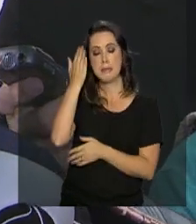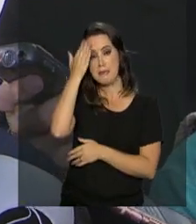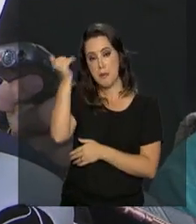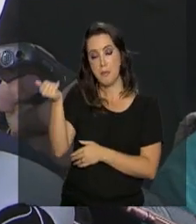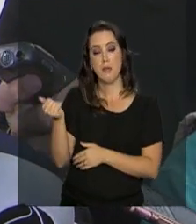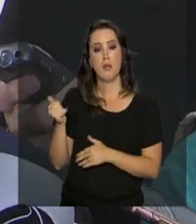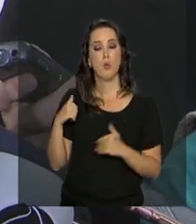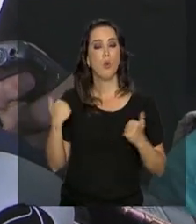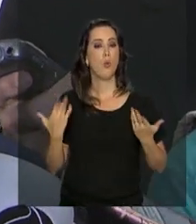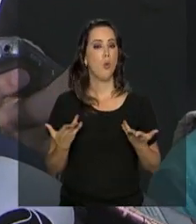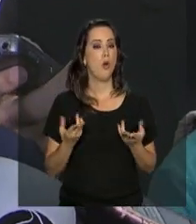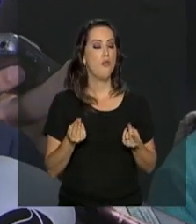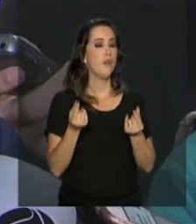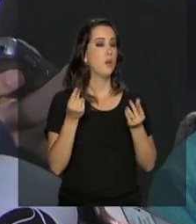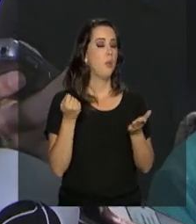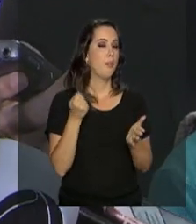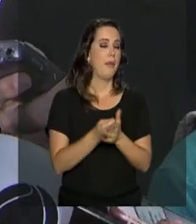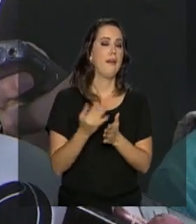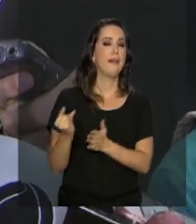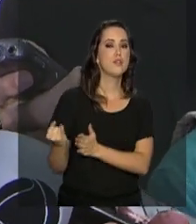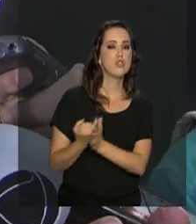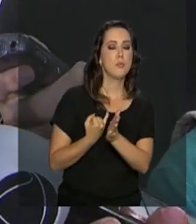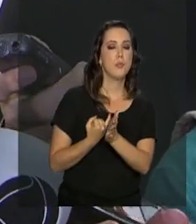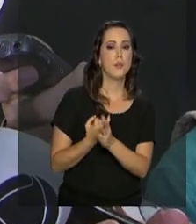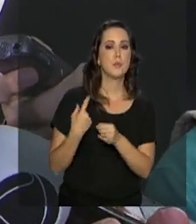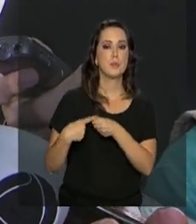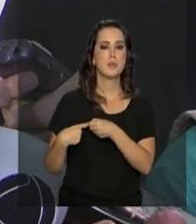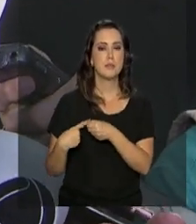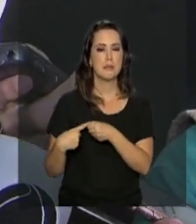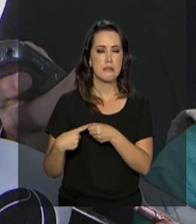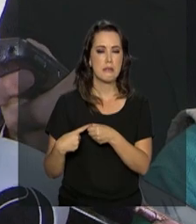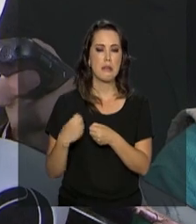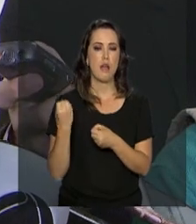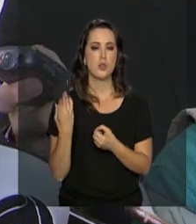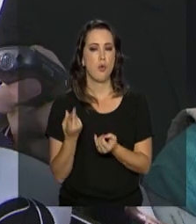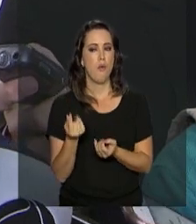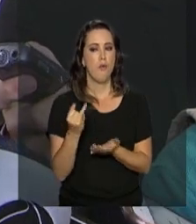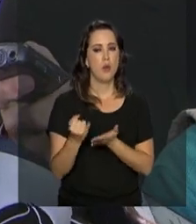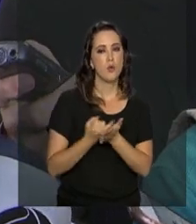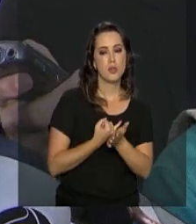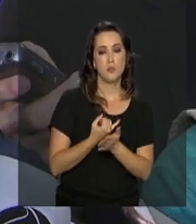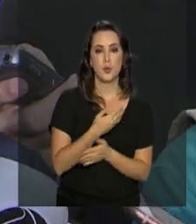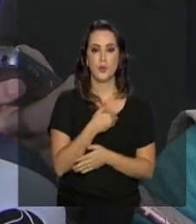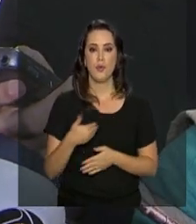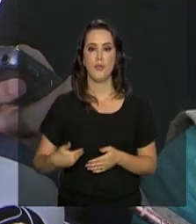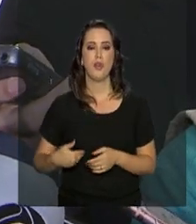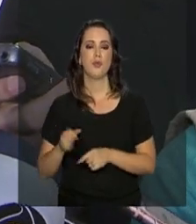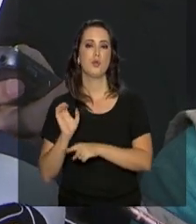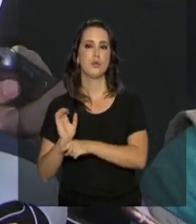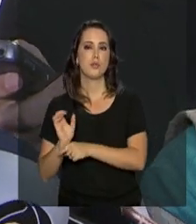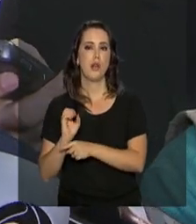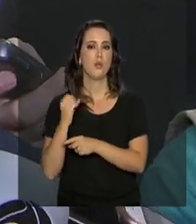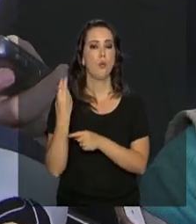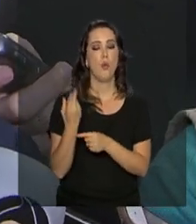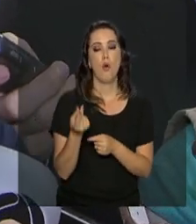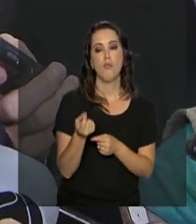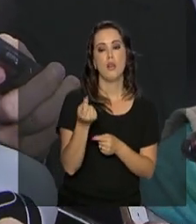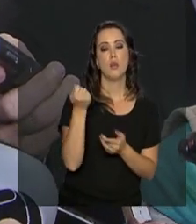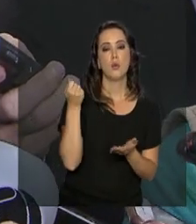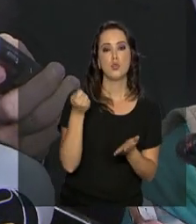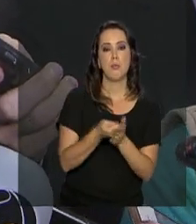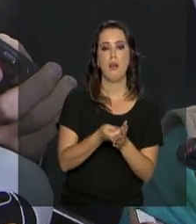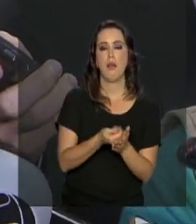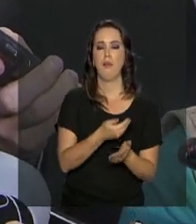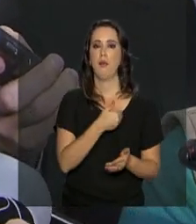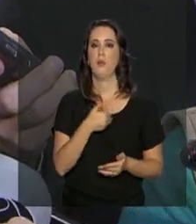quanto paga de imposto ao município quanto paga de imposto ao governo do estado quanto paga de imposto ao governo